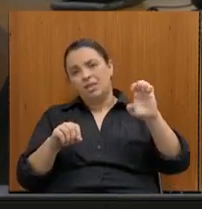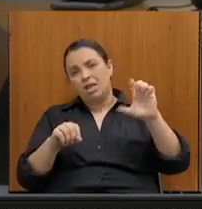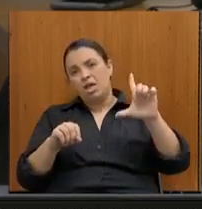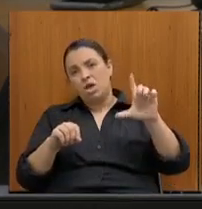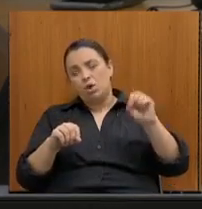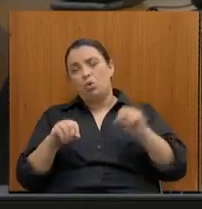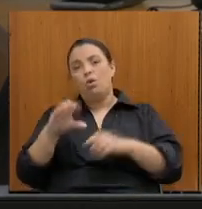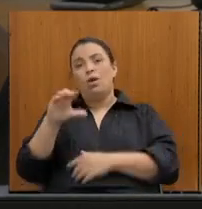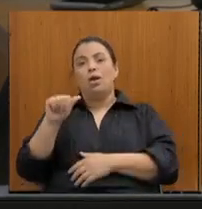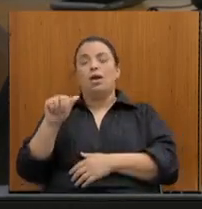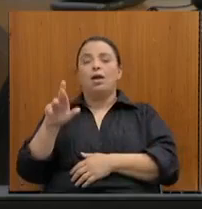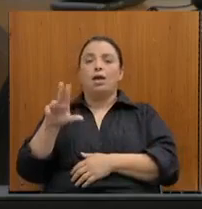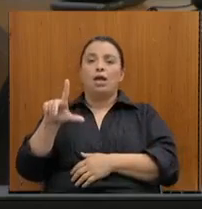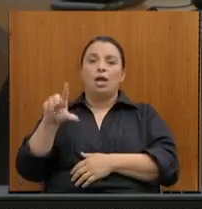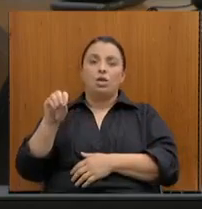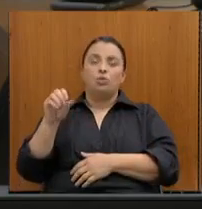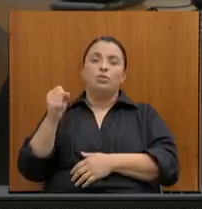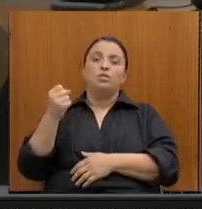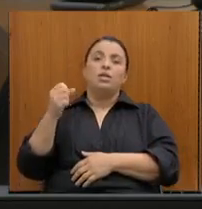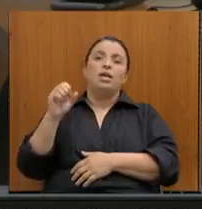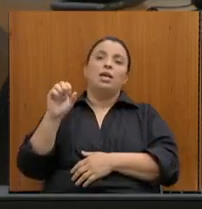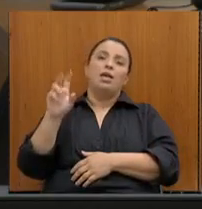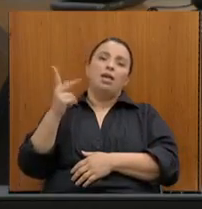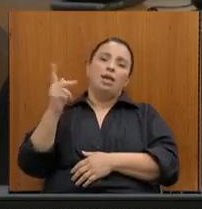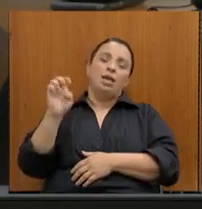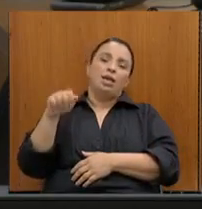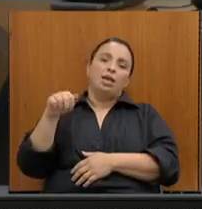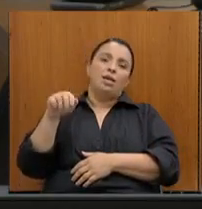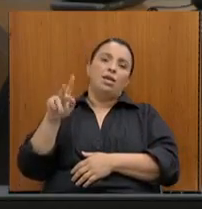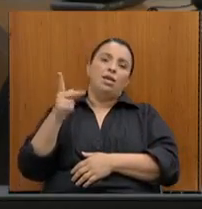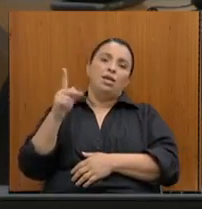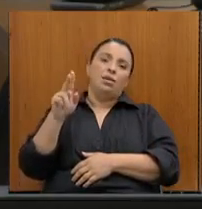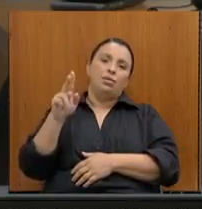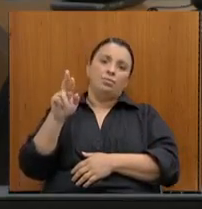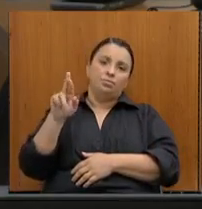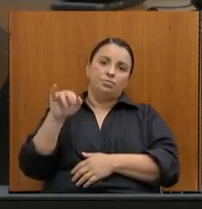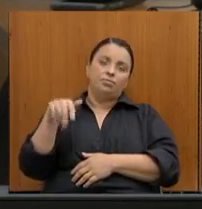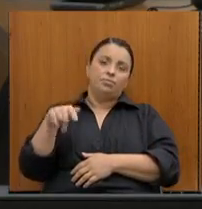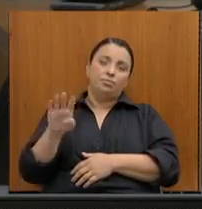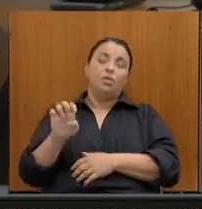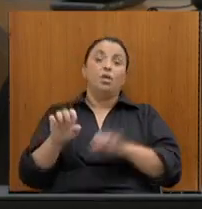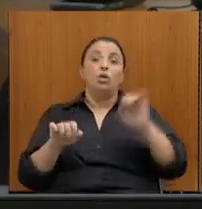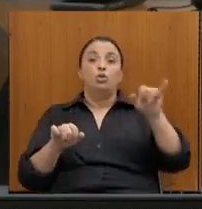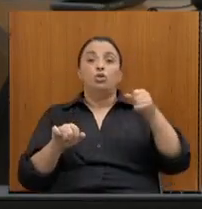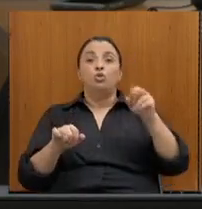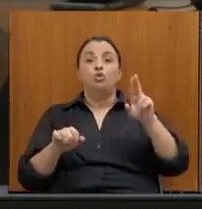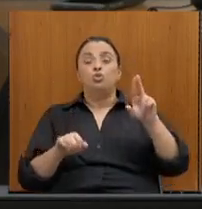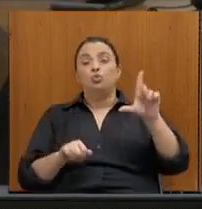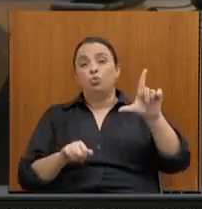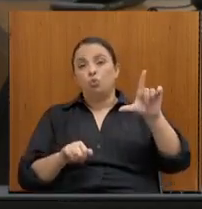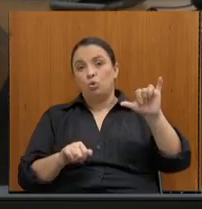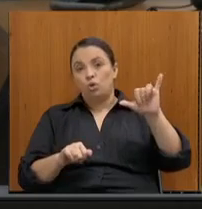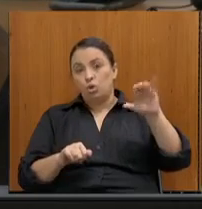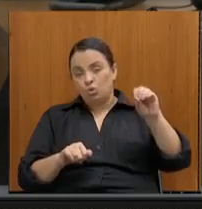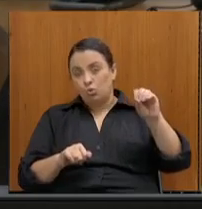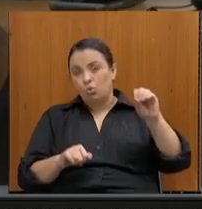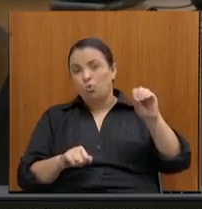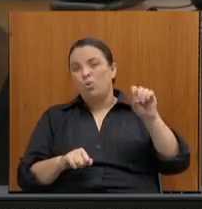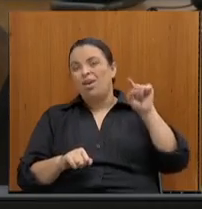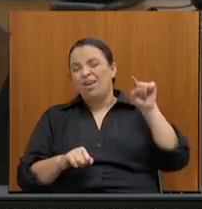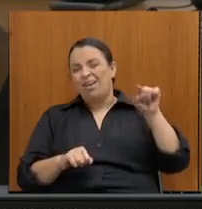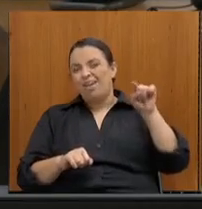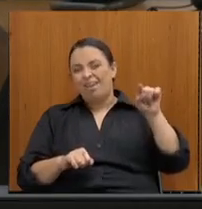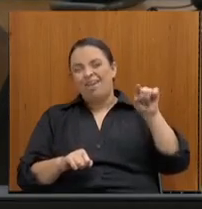Afonso ao Dr Charles Tang ao Jurandir Picasso de Picasso que veio